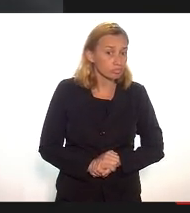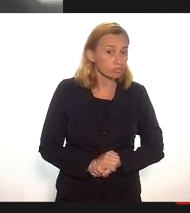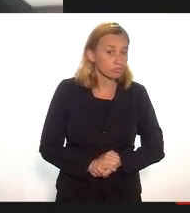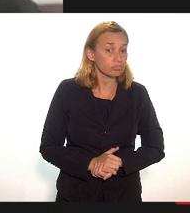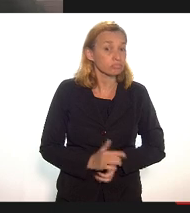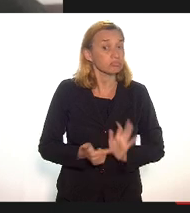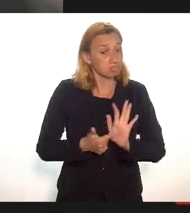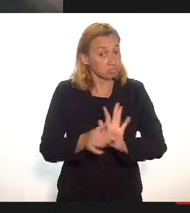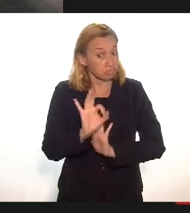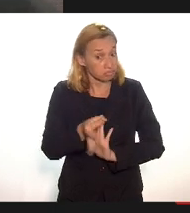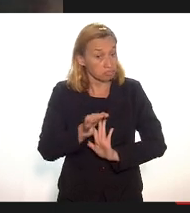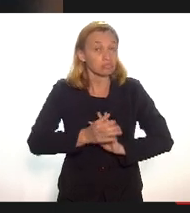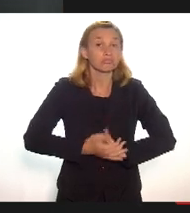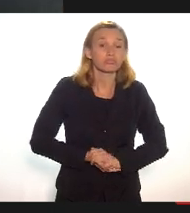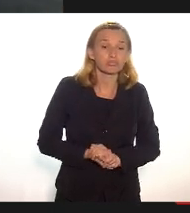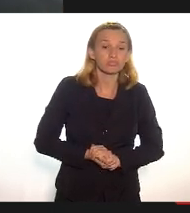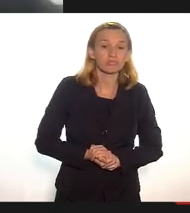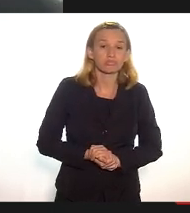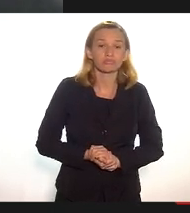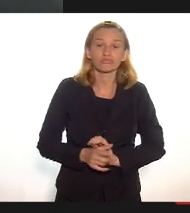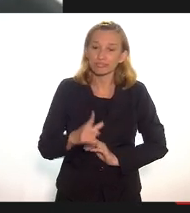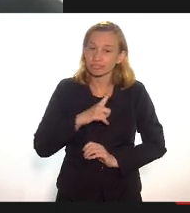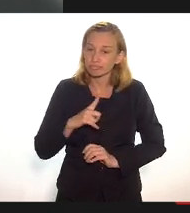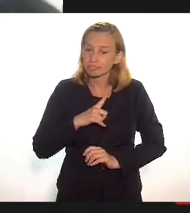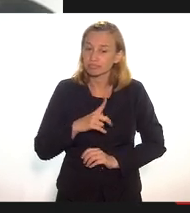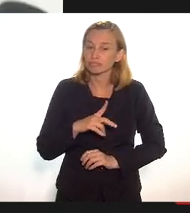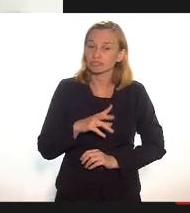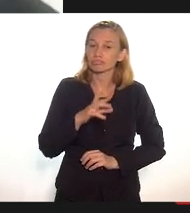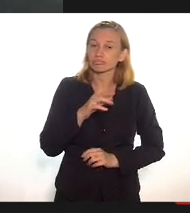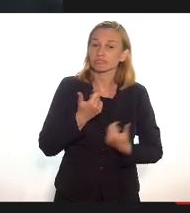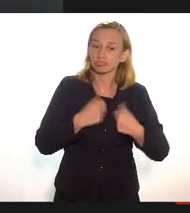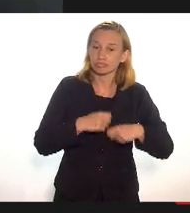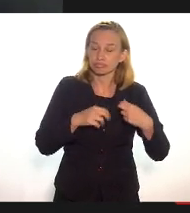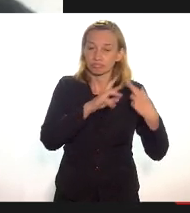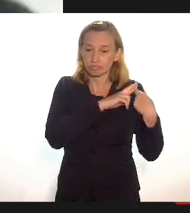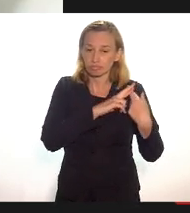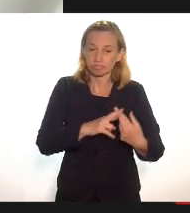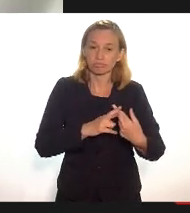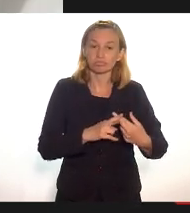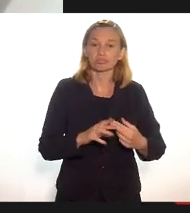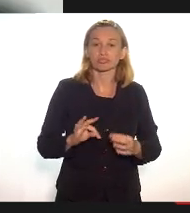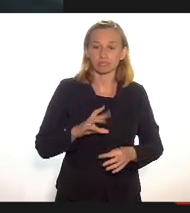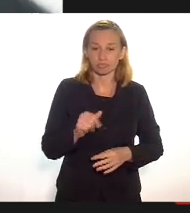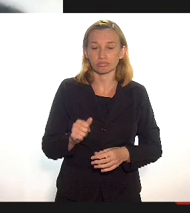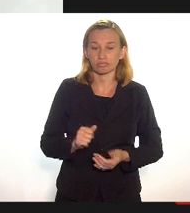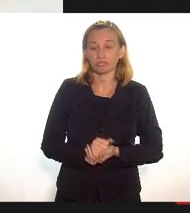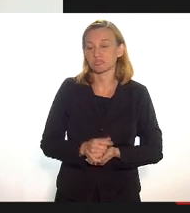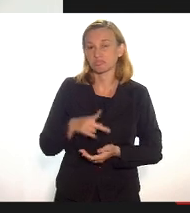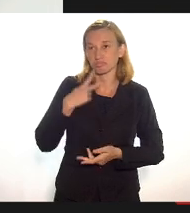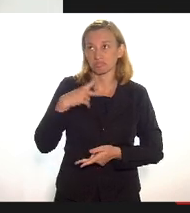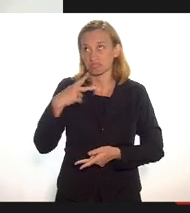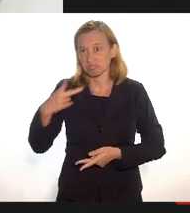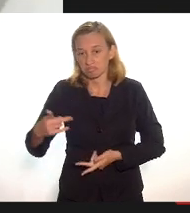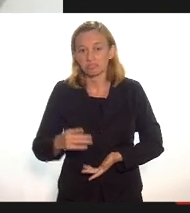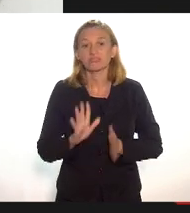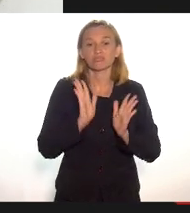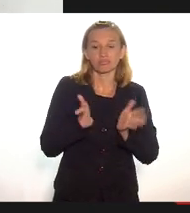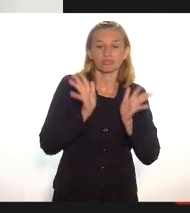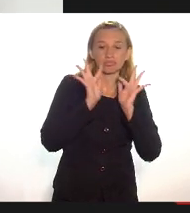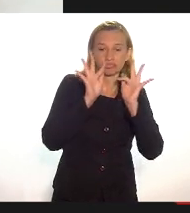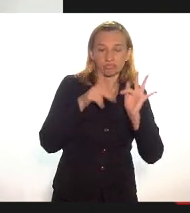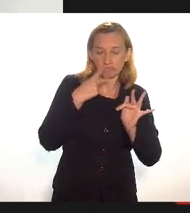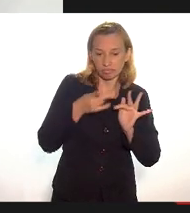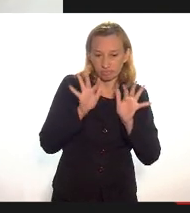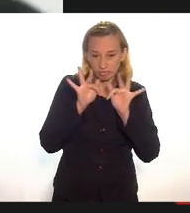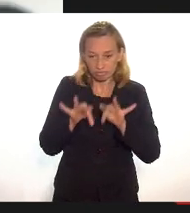demonstra claramente que alguém tem que responder por isto. Então, eu não vou dar muita volta, já falei demais,